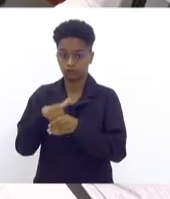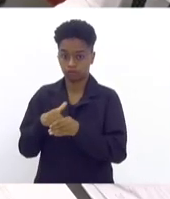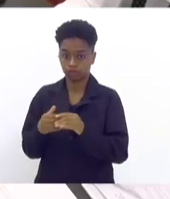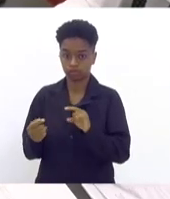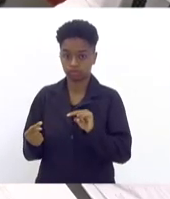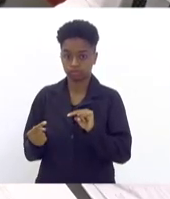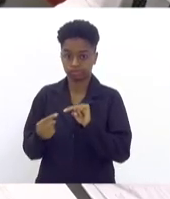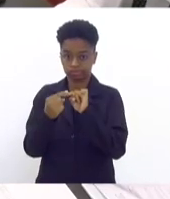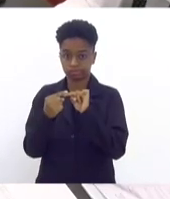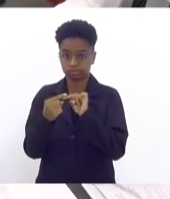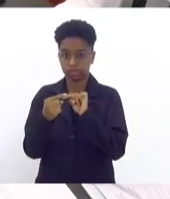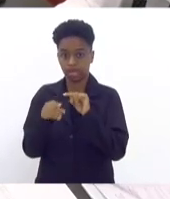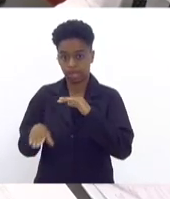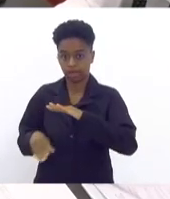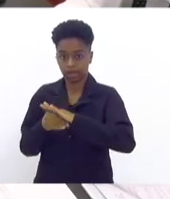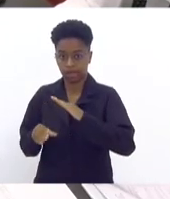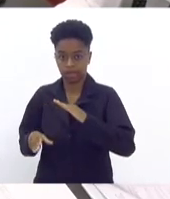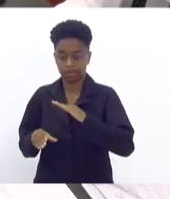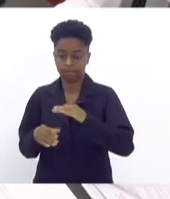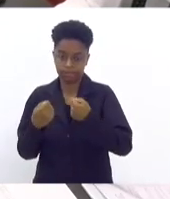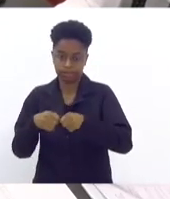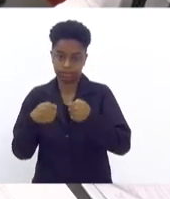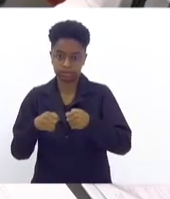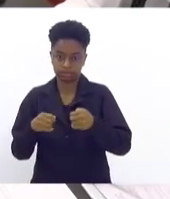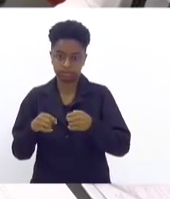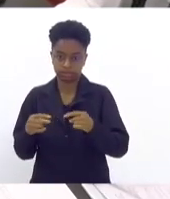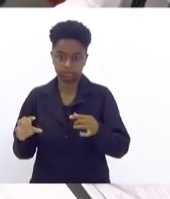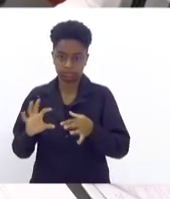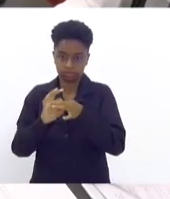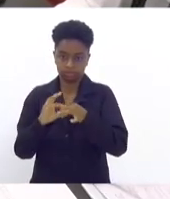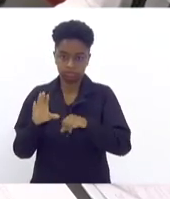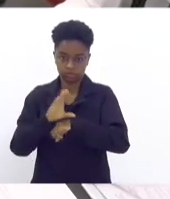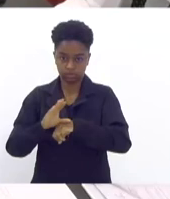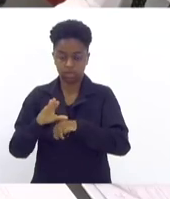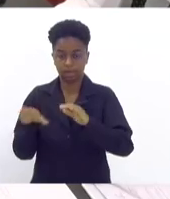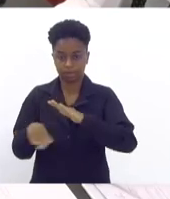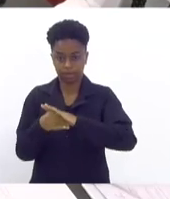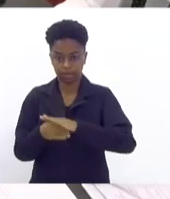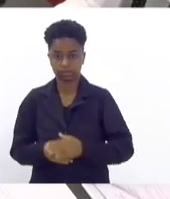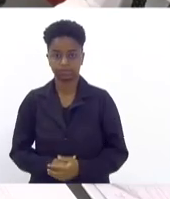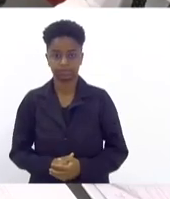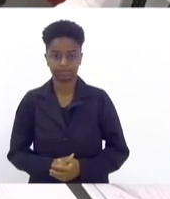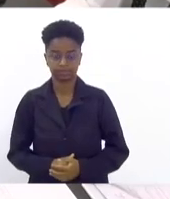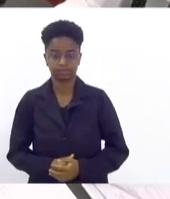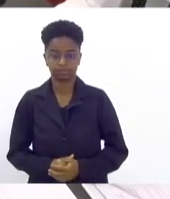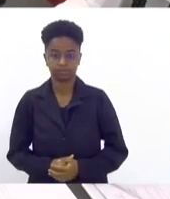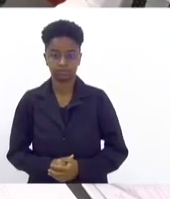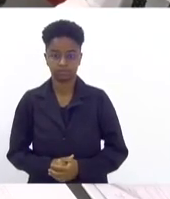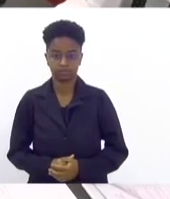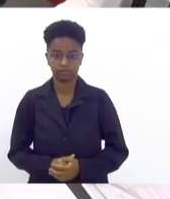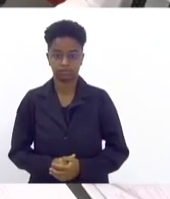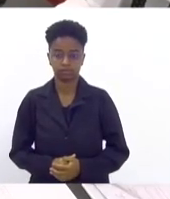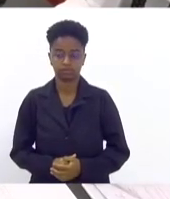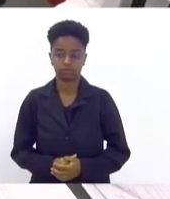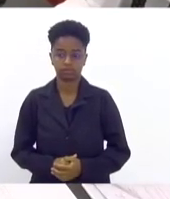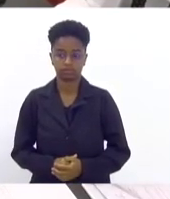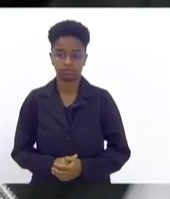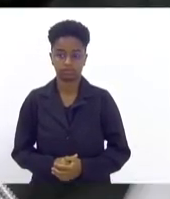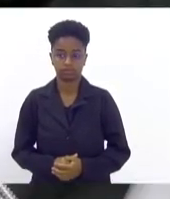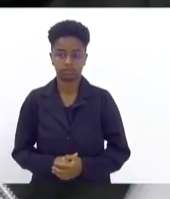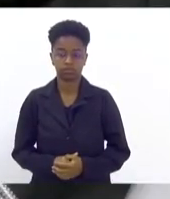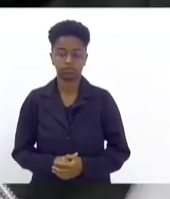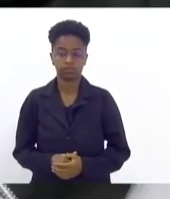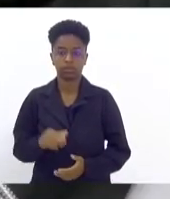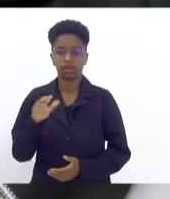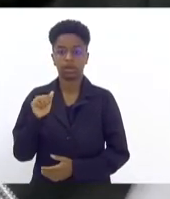Serginho, com emendas. Então, constitucionalidade com emenda. Constitucionalidade com emenda, constitucionalidade. Deputado